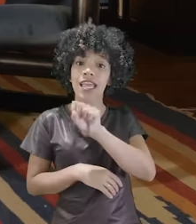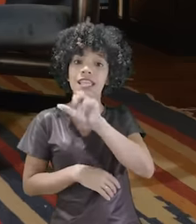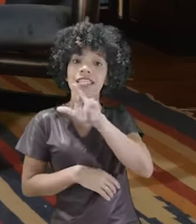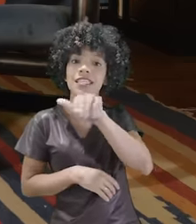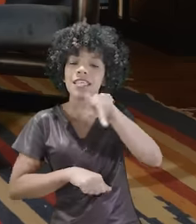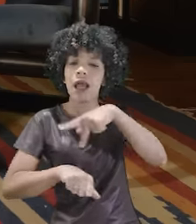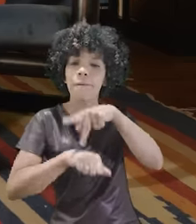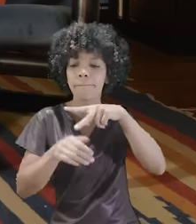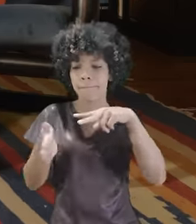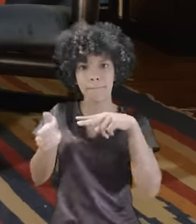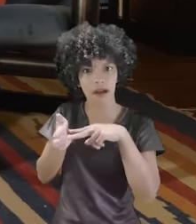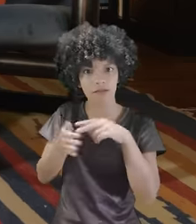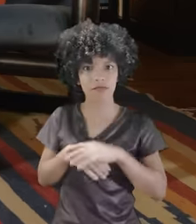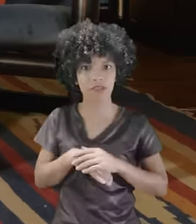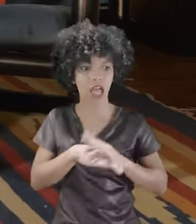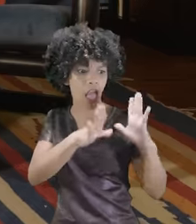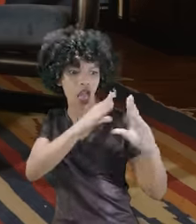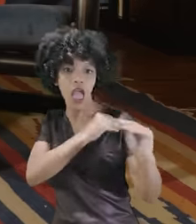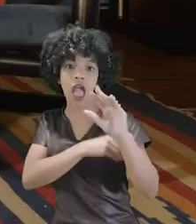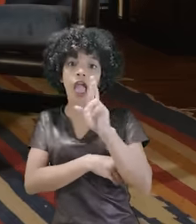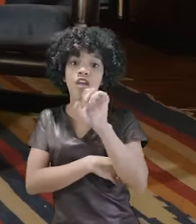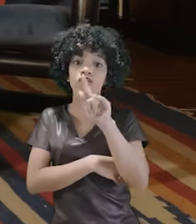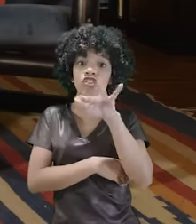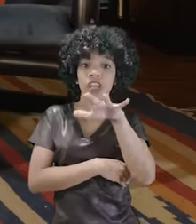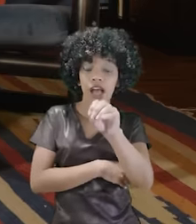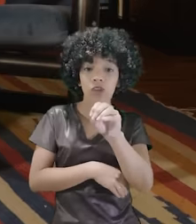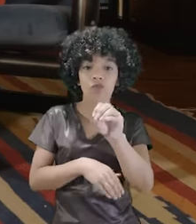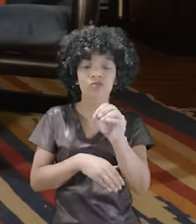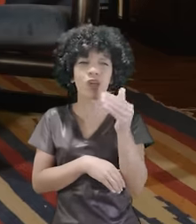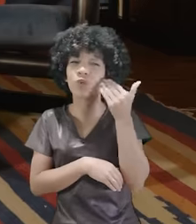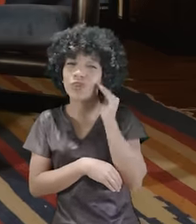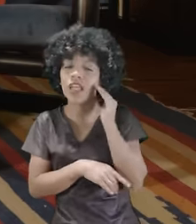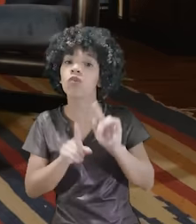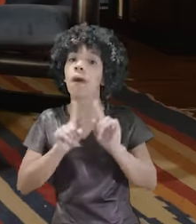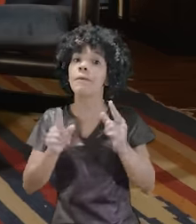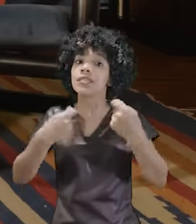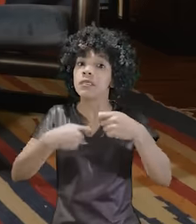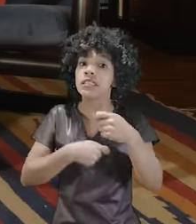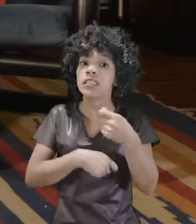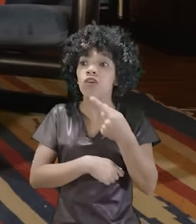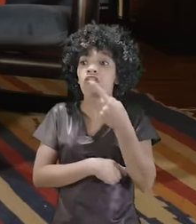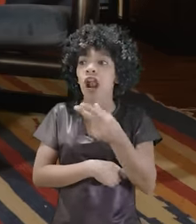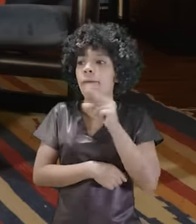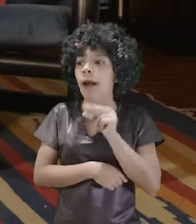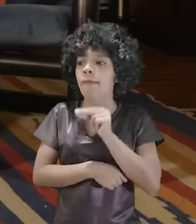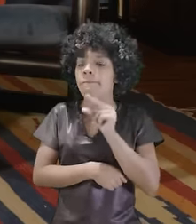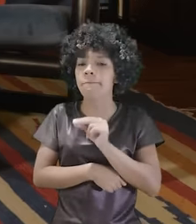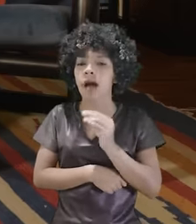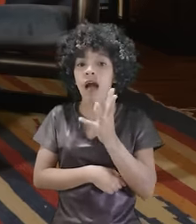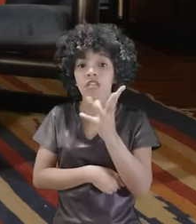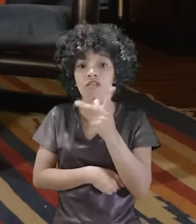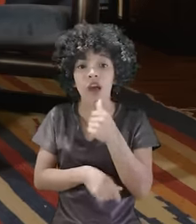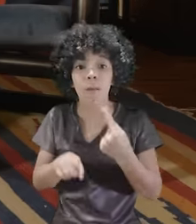Síria sobre refugiados e todos os assuntos que eu não entendo mas eu tenho que falar devagar porque temos aqui